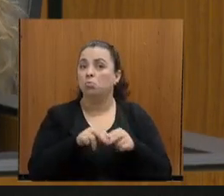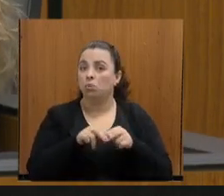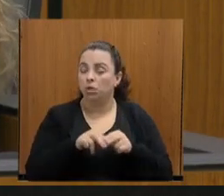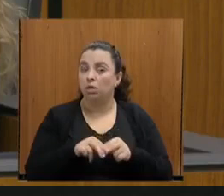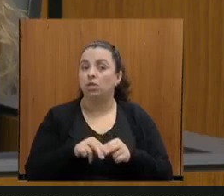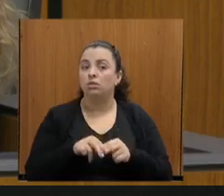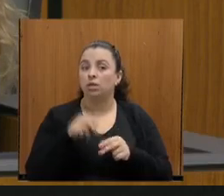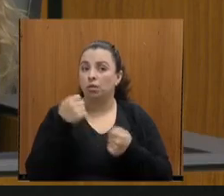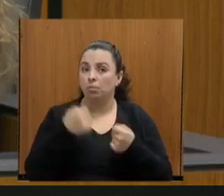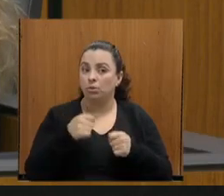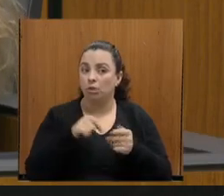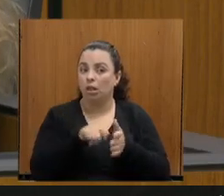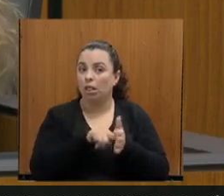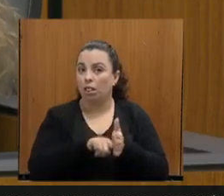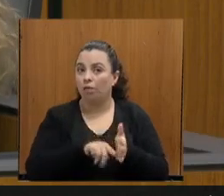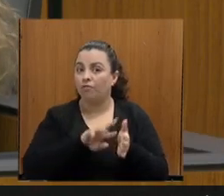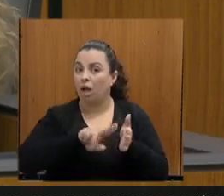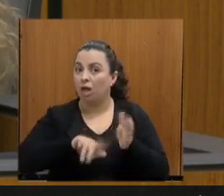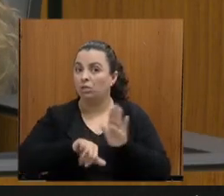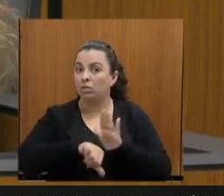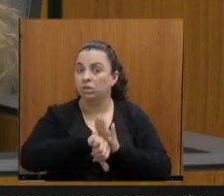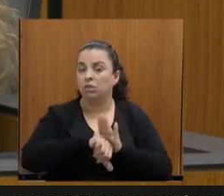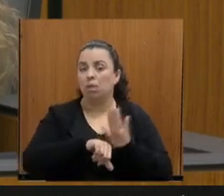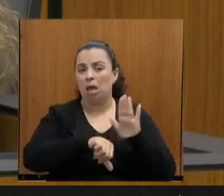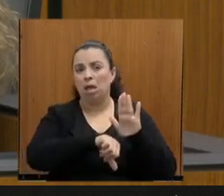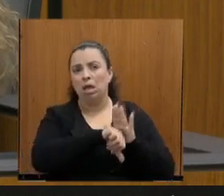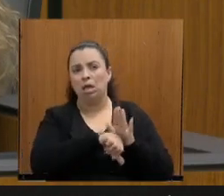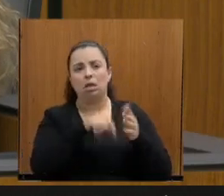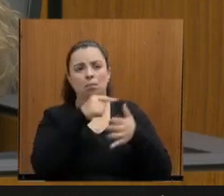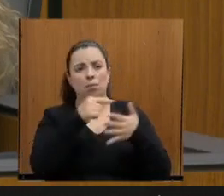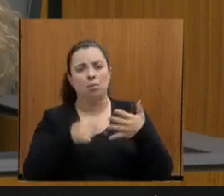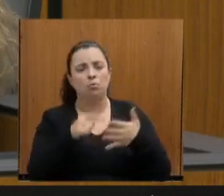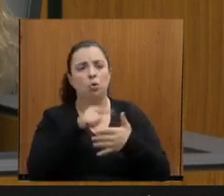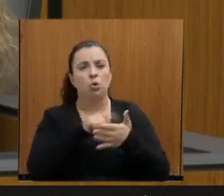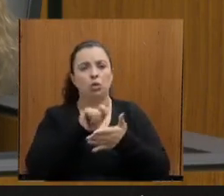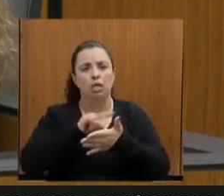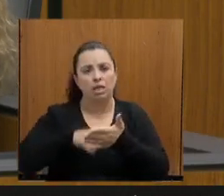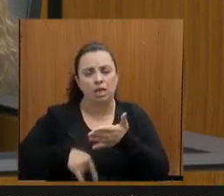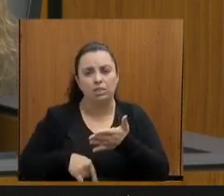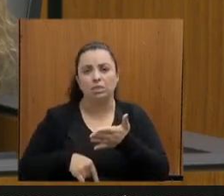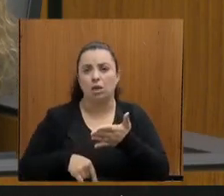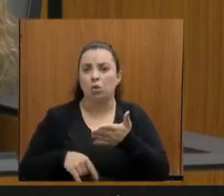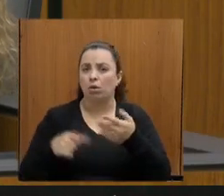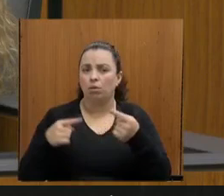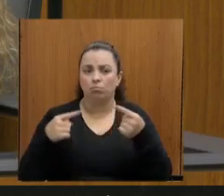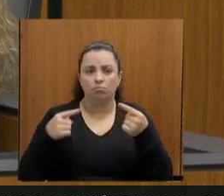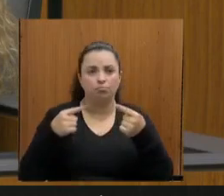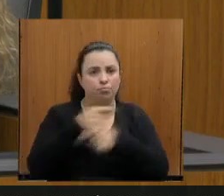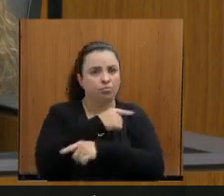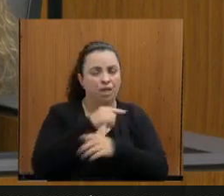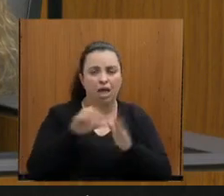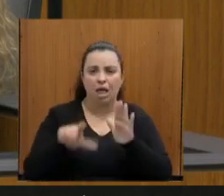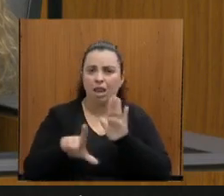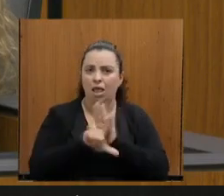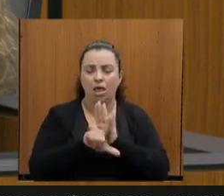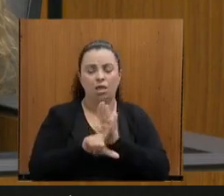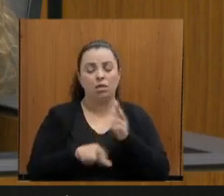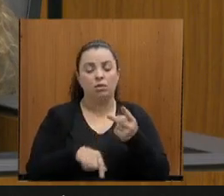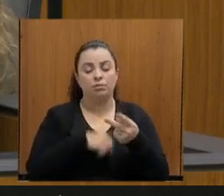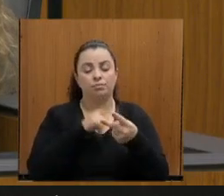Necessidade a investigação de vários crimes crime de contratação direta e legal crime a